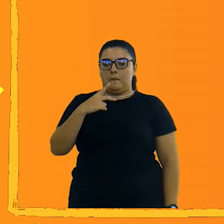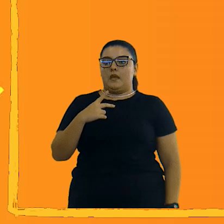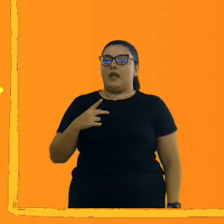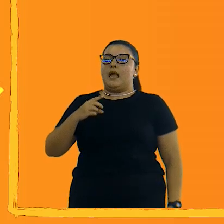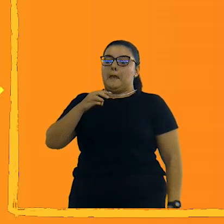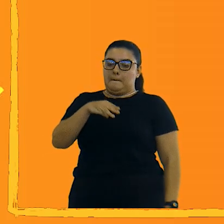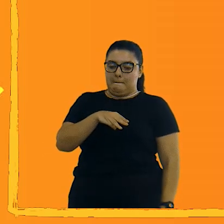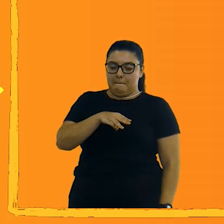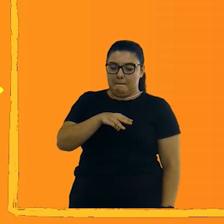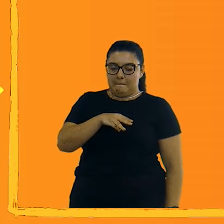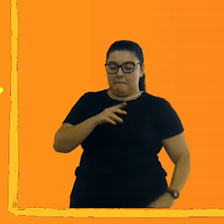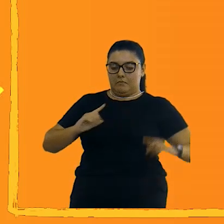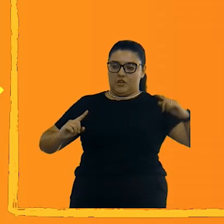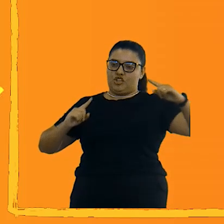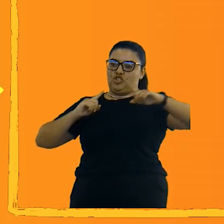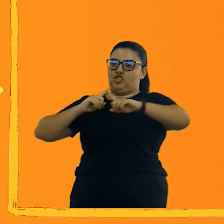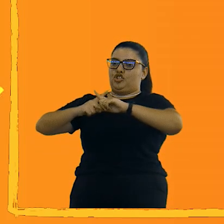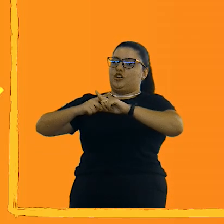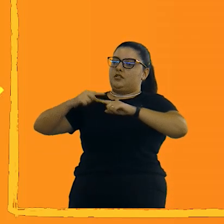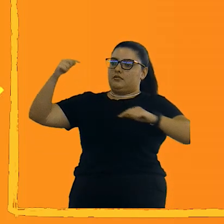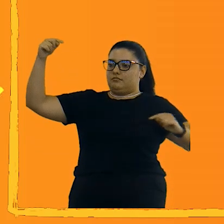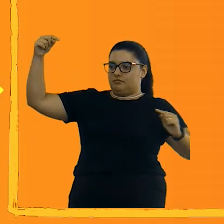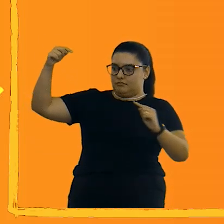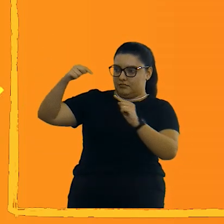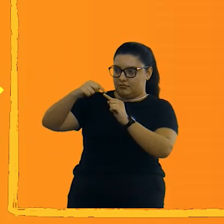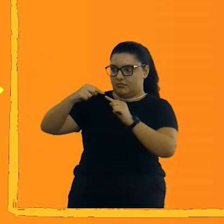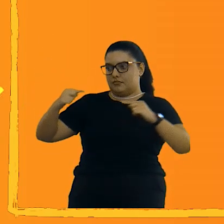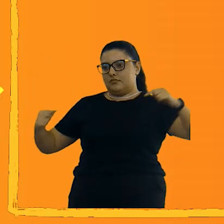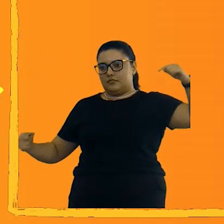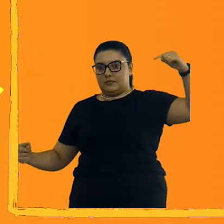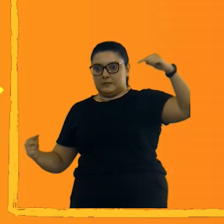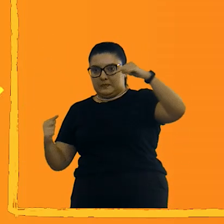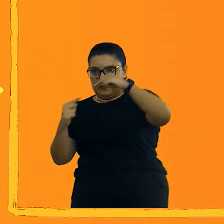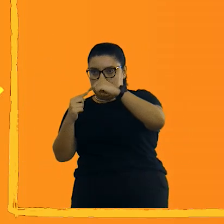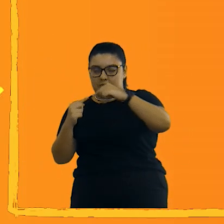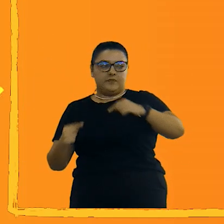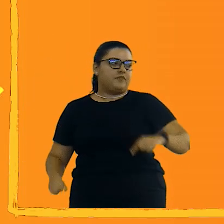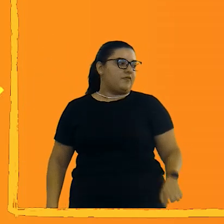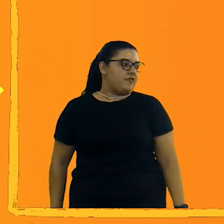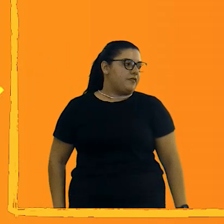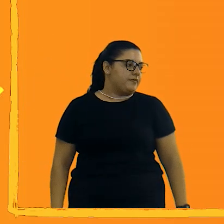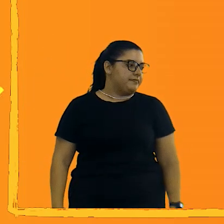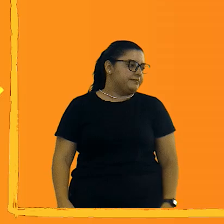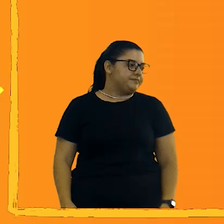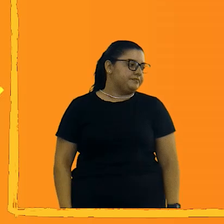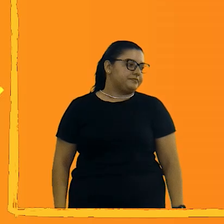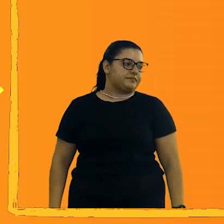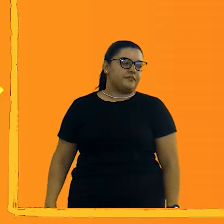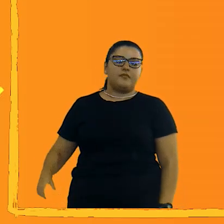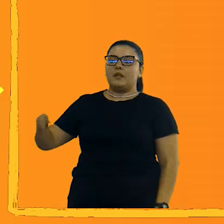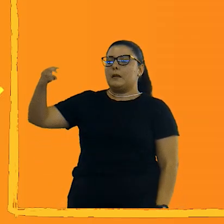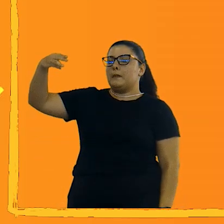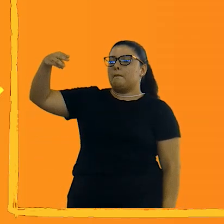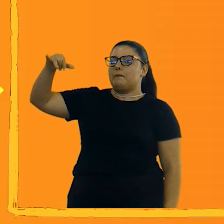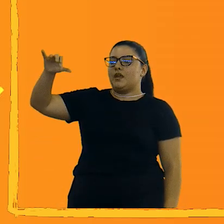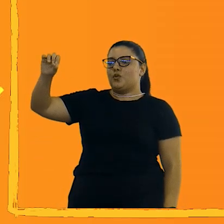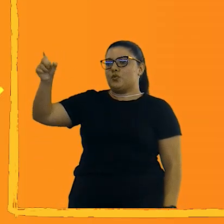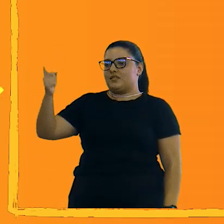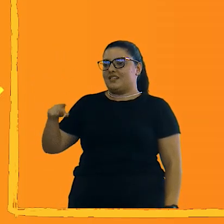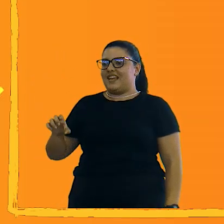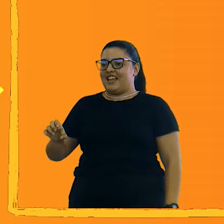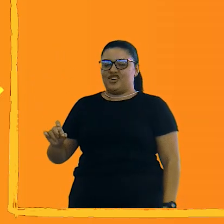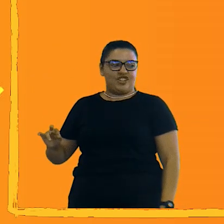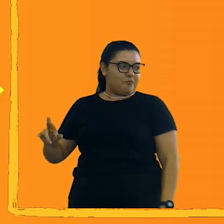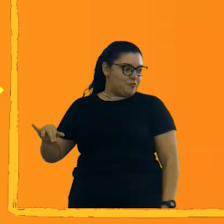dos meios é igual ao produto dos extremos isso aqui tu tá careca de saber